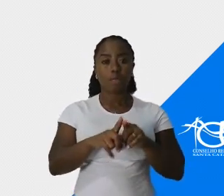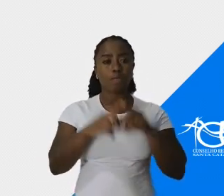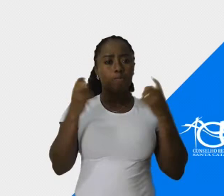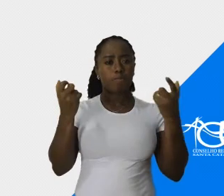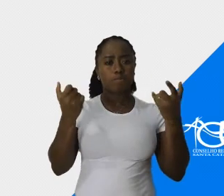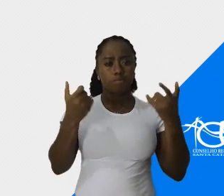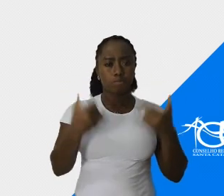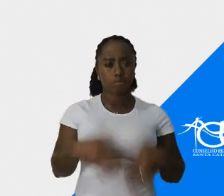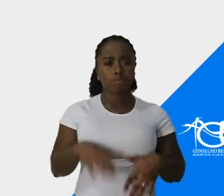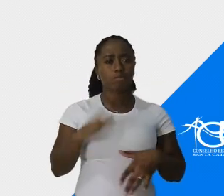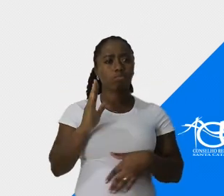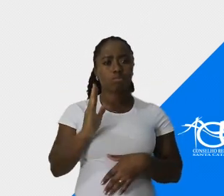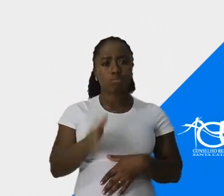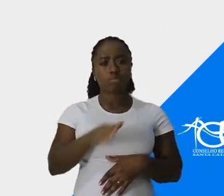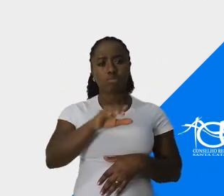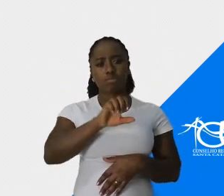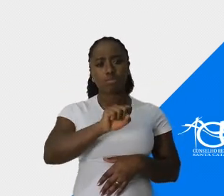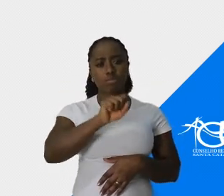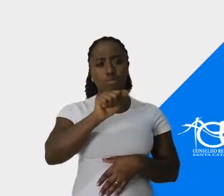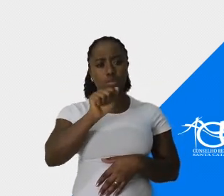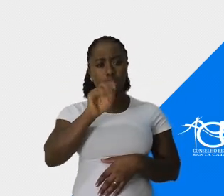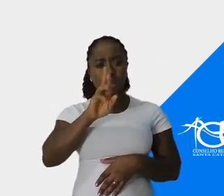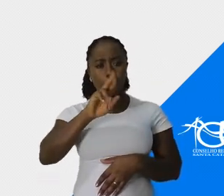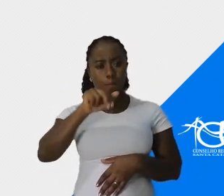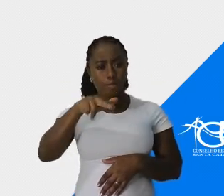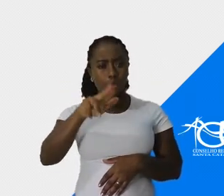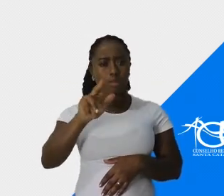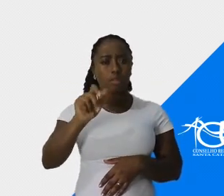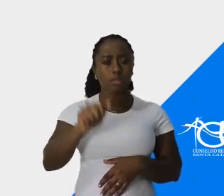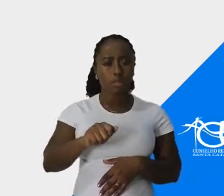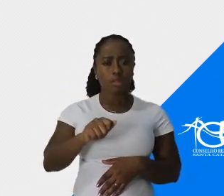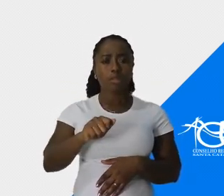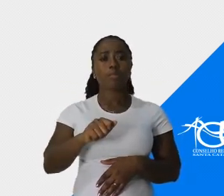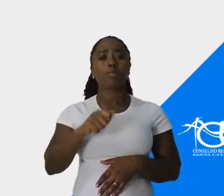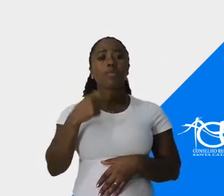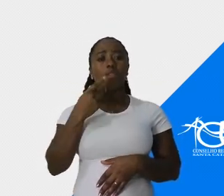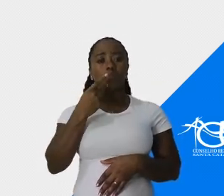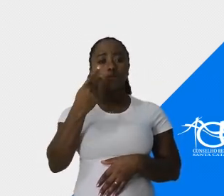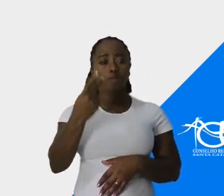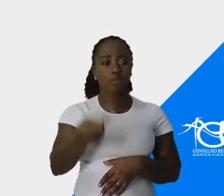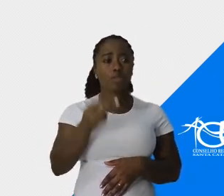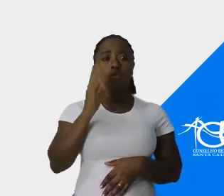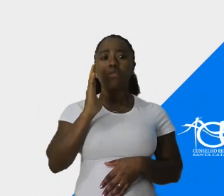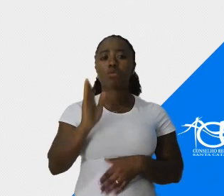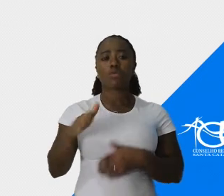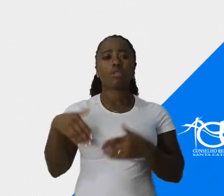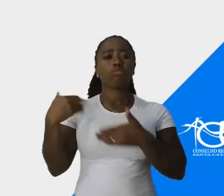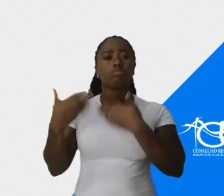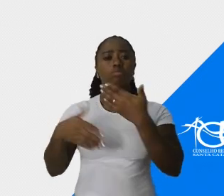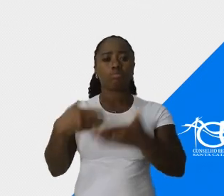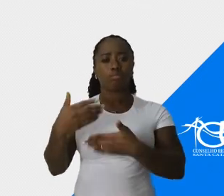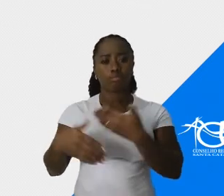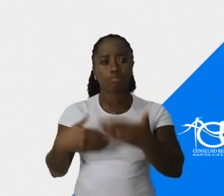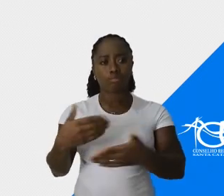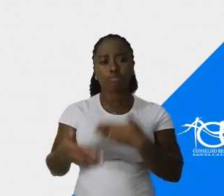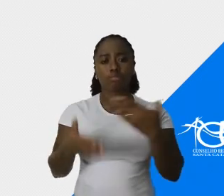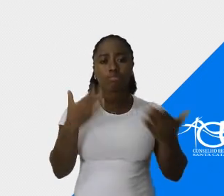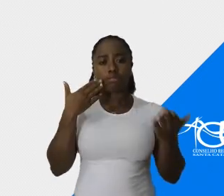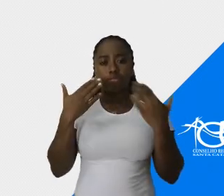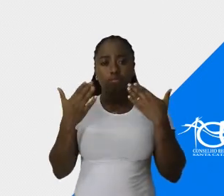evento, de que já está em curso a informatização de procedimentos e instrumentos de exame psicológico no